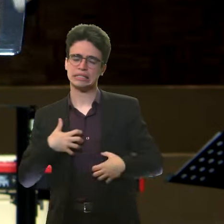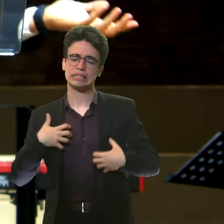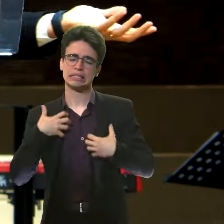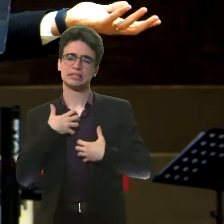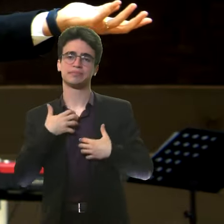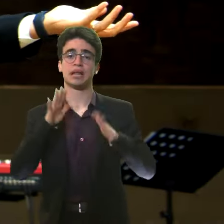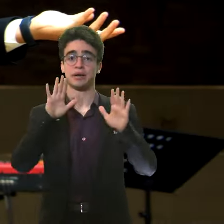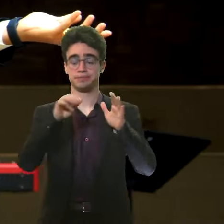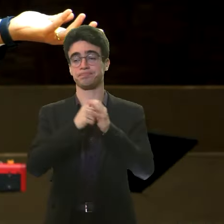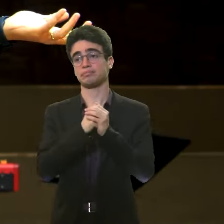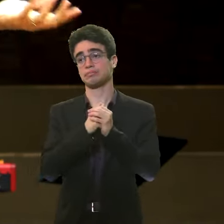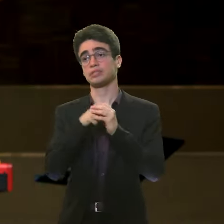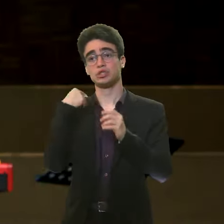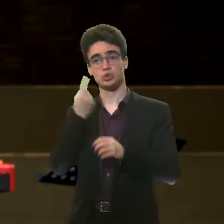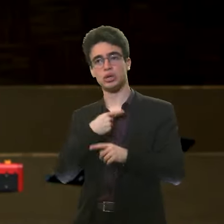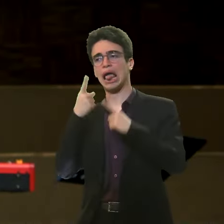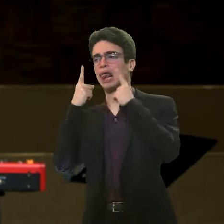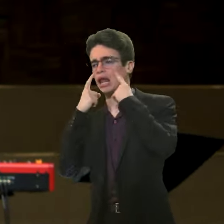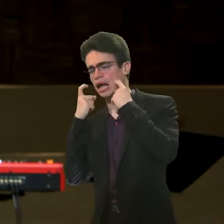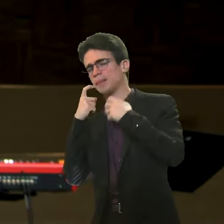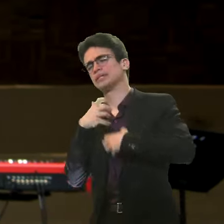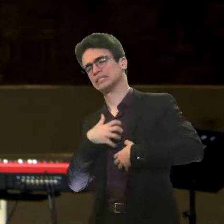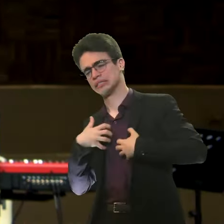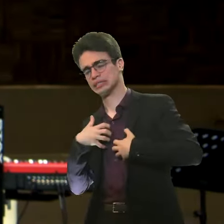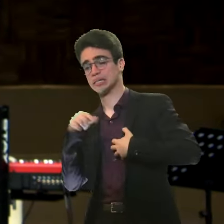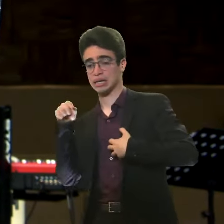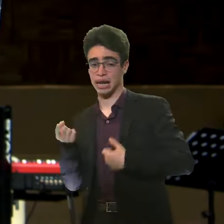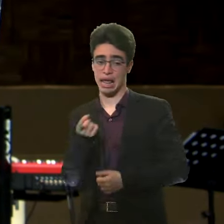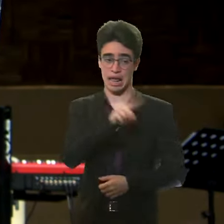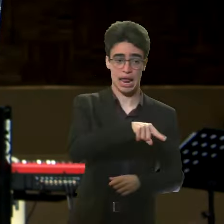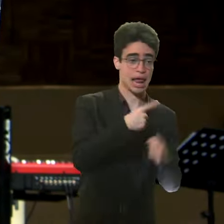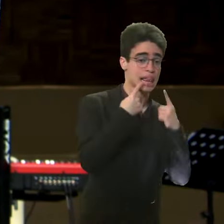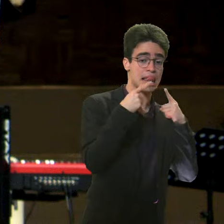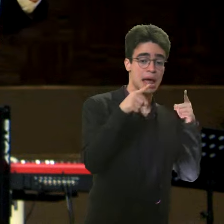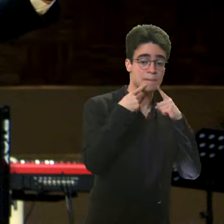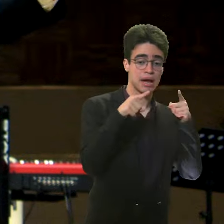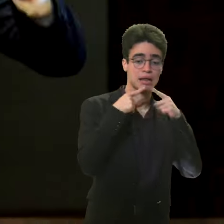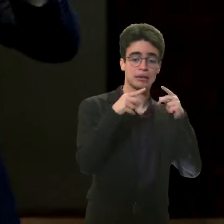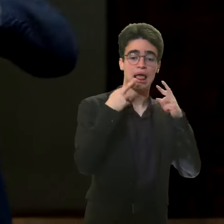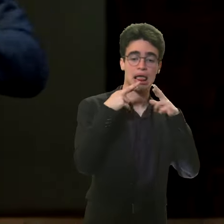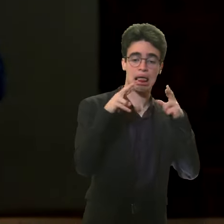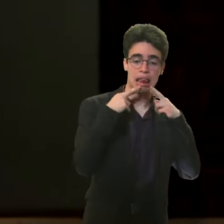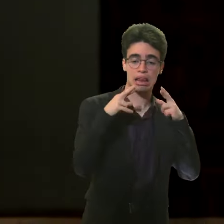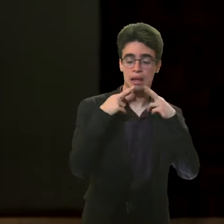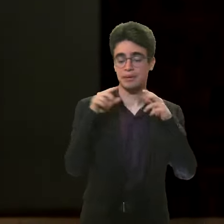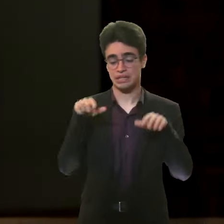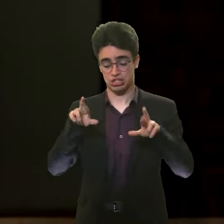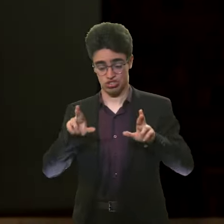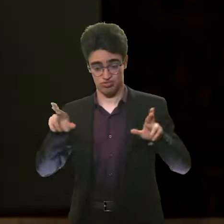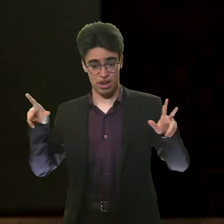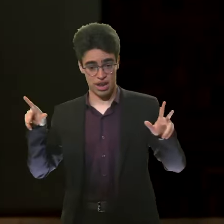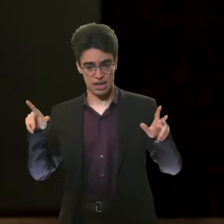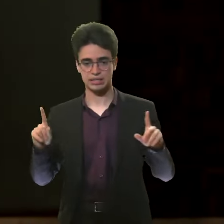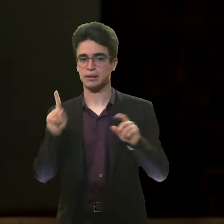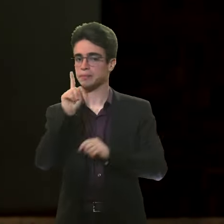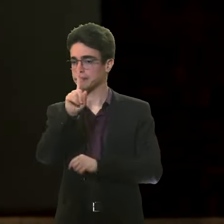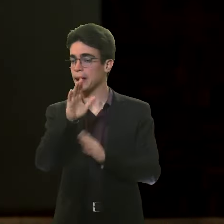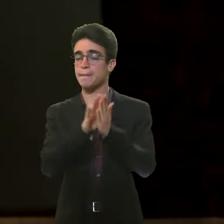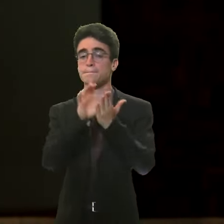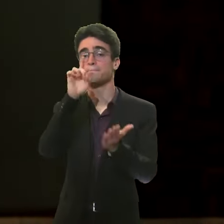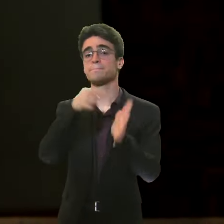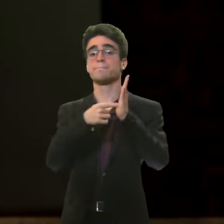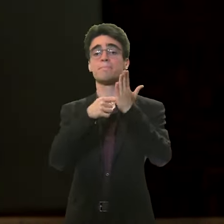sair reclamando, murmurando. Sabe a pessoa que reclama só de tudo? Existe uma diferença, mas a Bíblia nos fala que nós